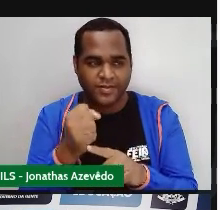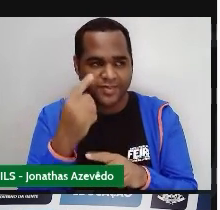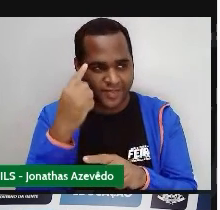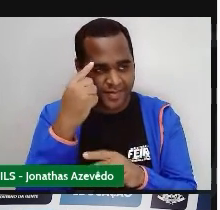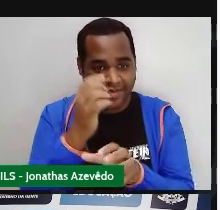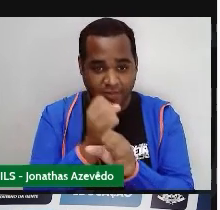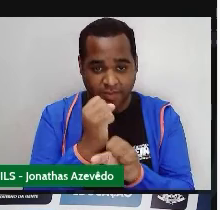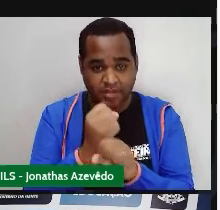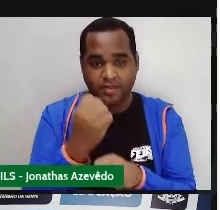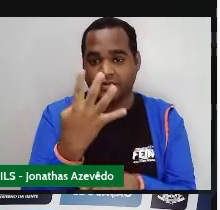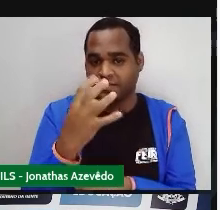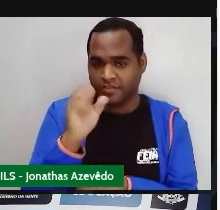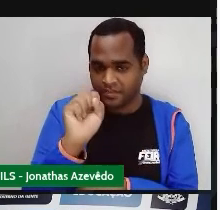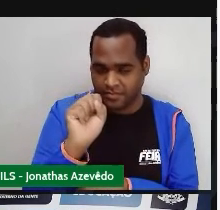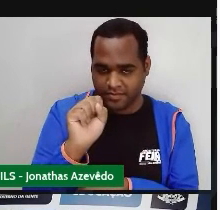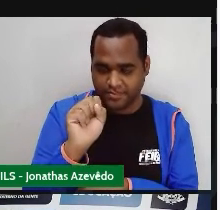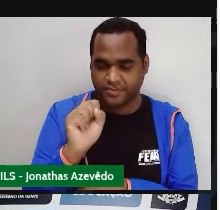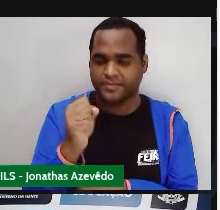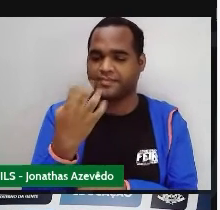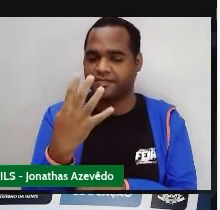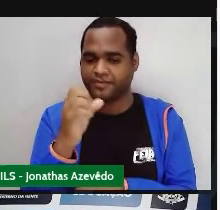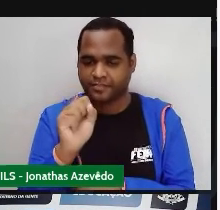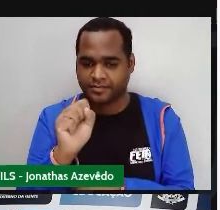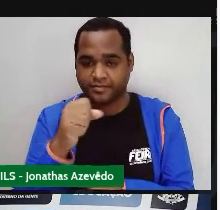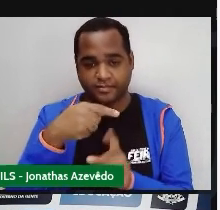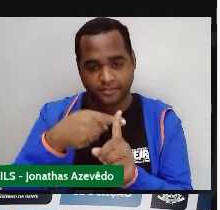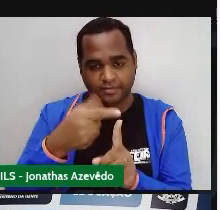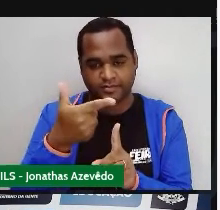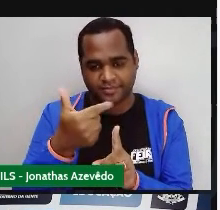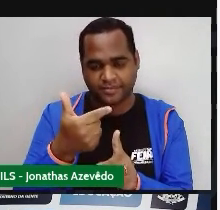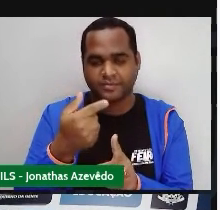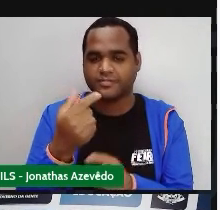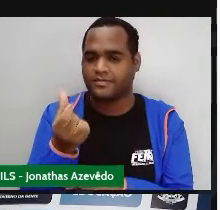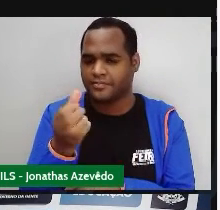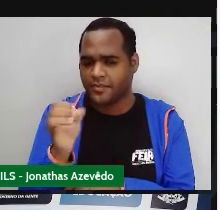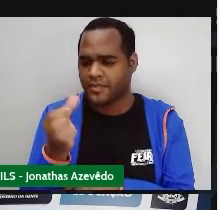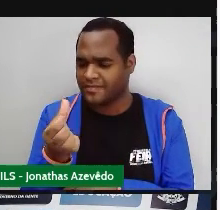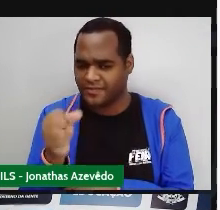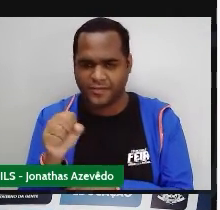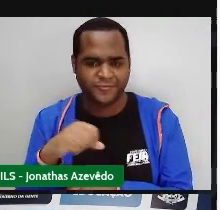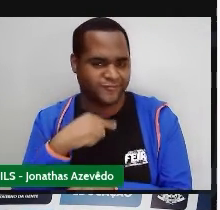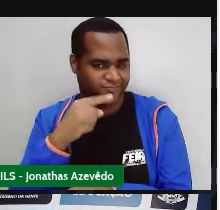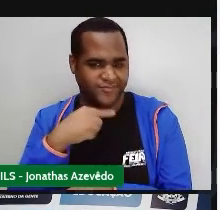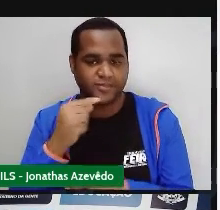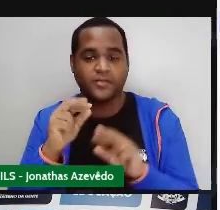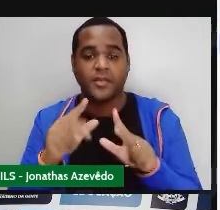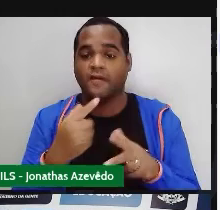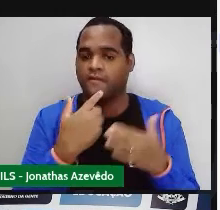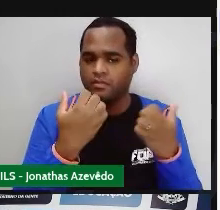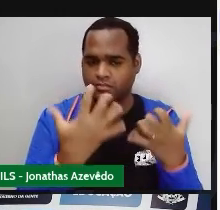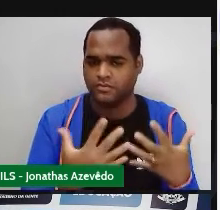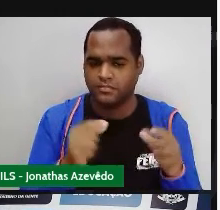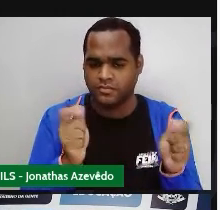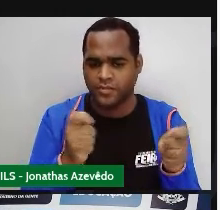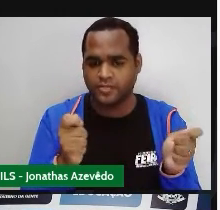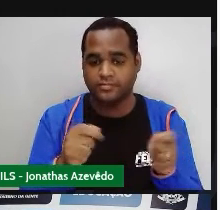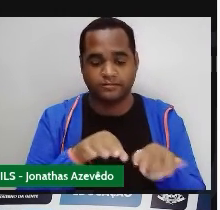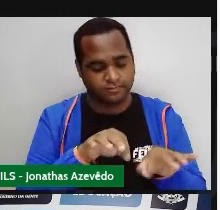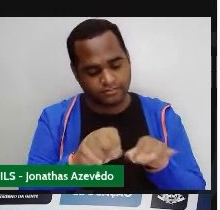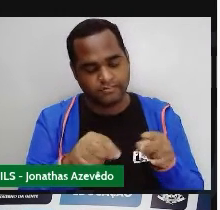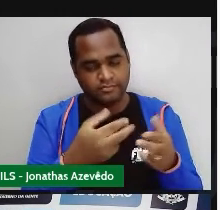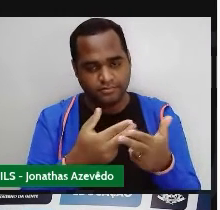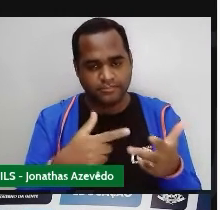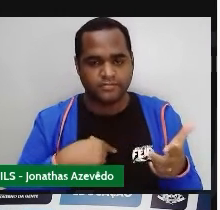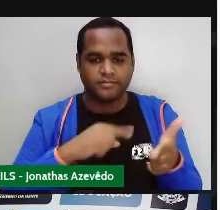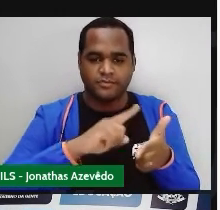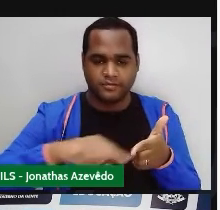48 com 48 mais 12C em 68 então que eu tô querendo dizer que dava para gente resolver esse problema